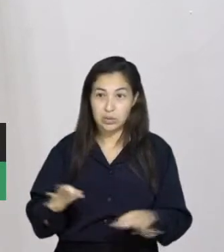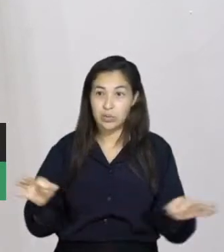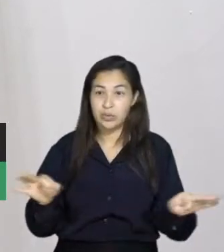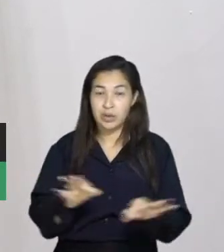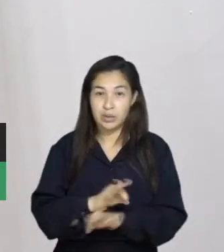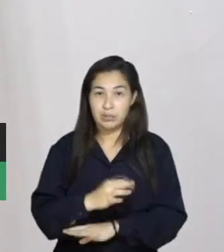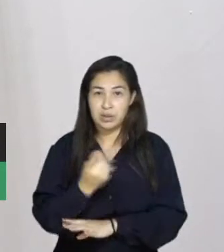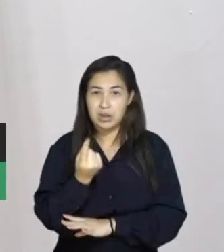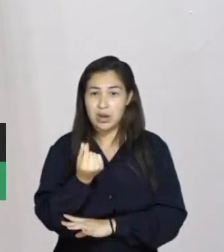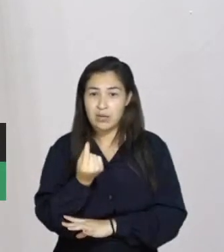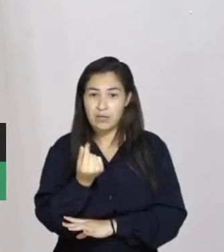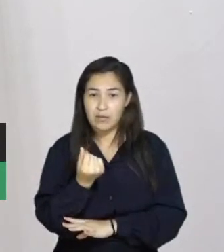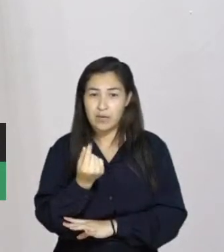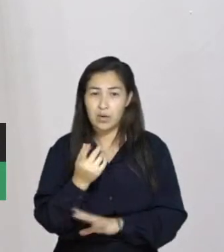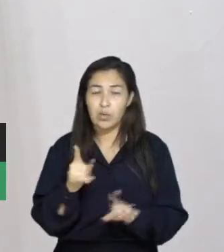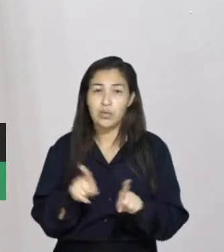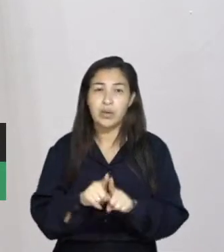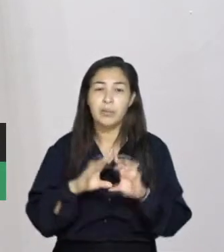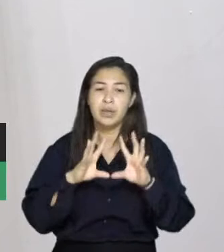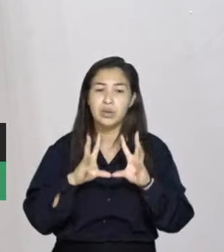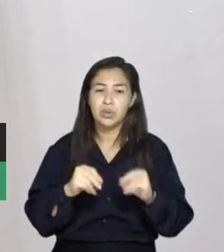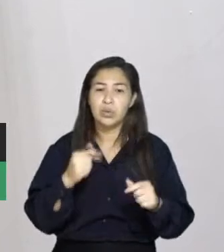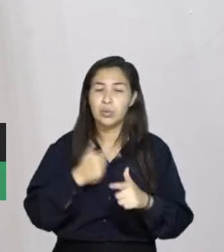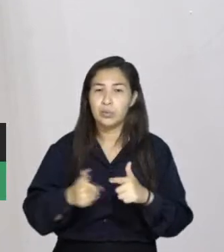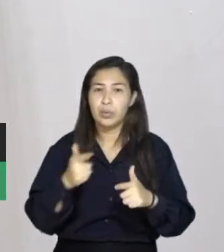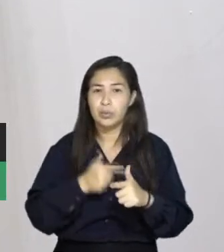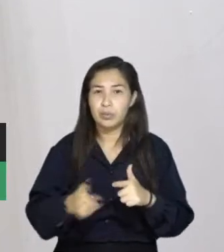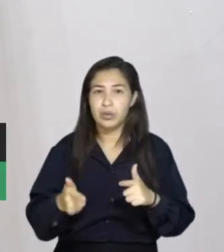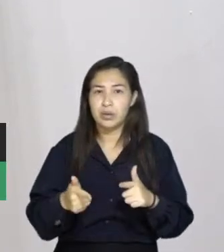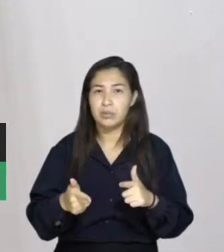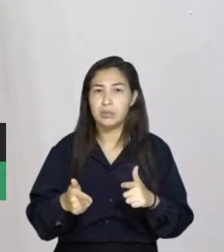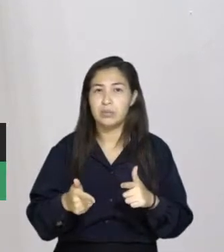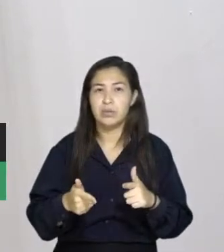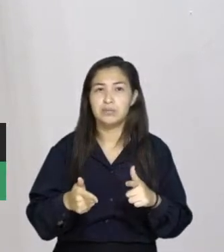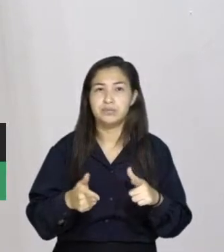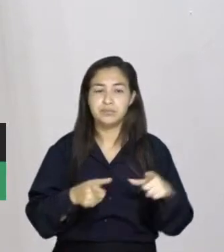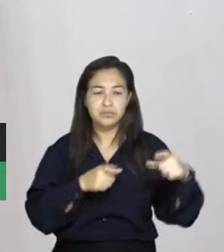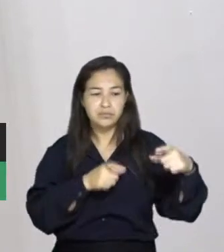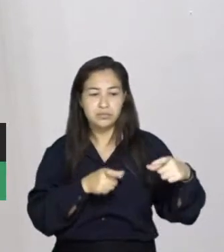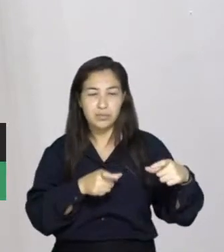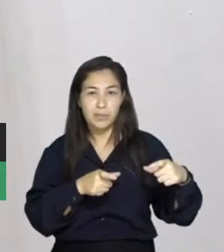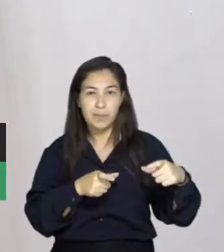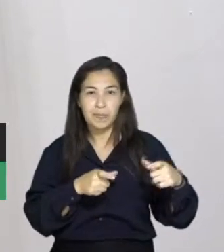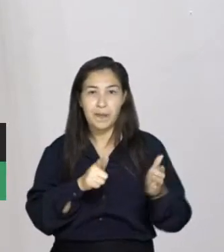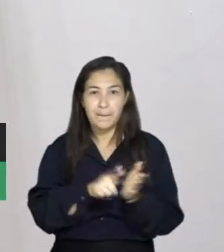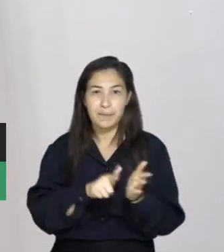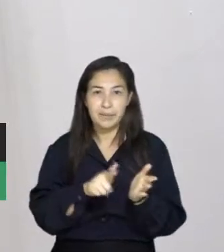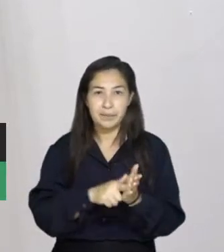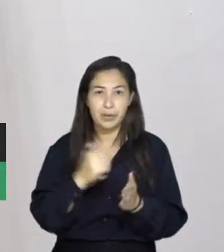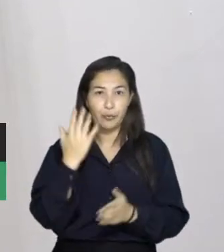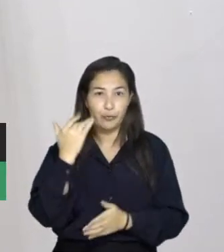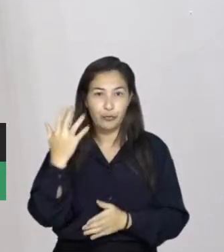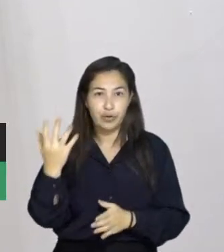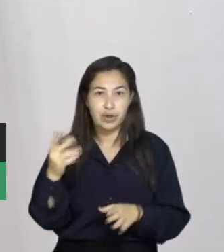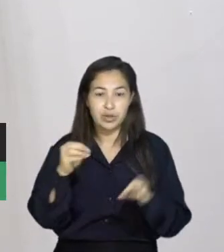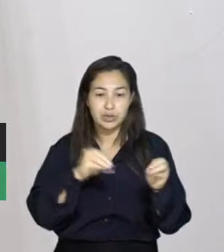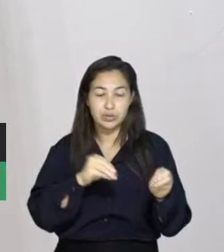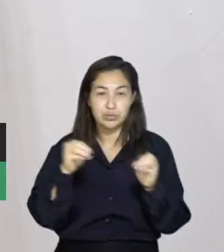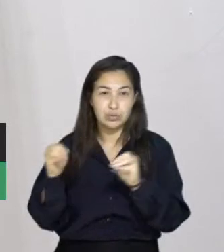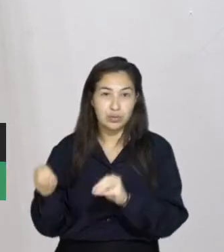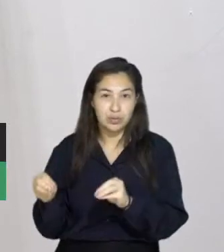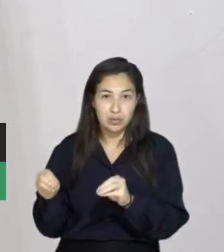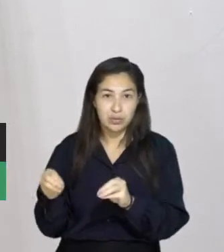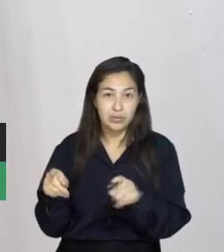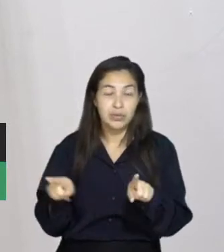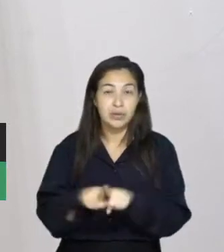todo o transtorno de passaporte, de visto e de despesas, depois conseguimos que a Anvisa, além de regulamentar o medicamento